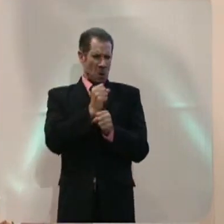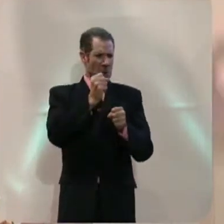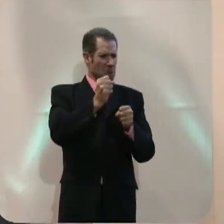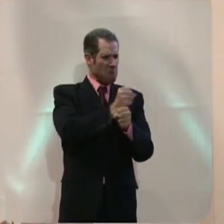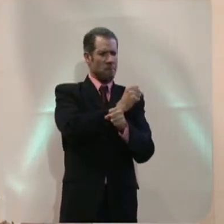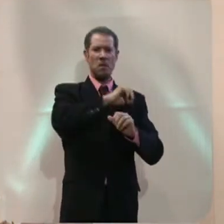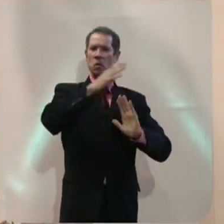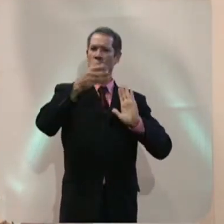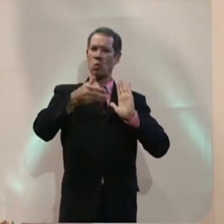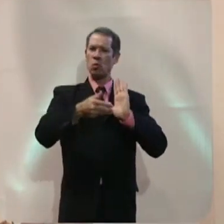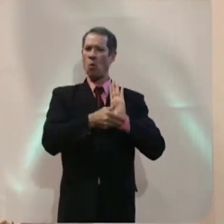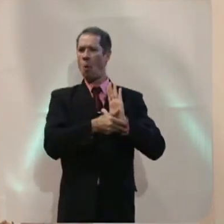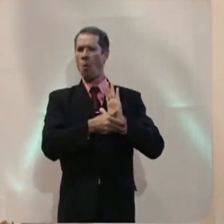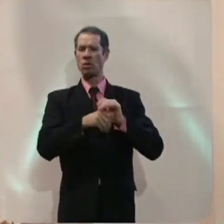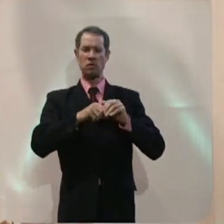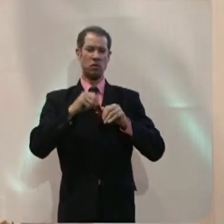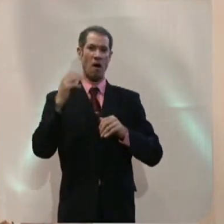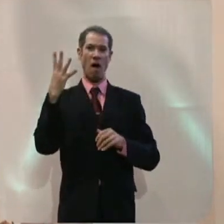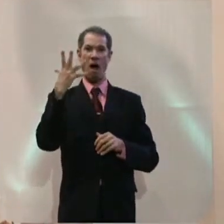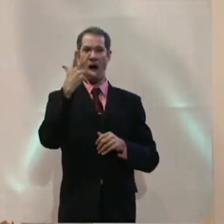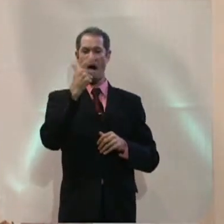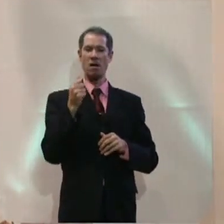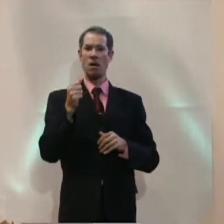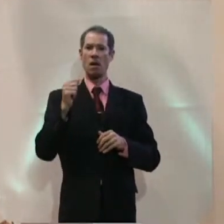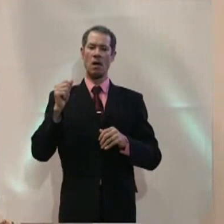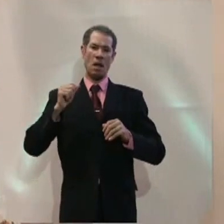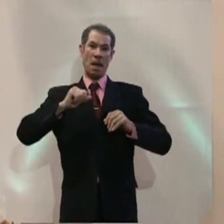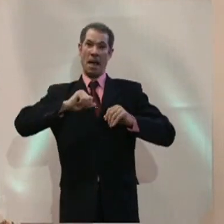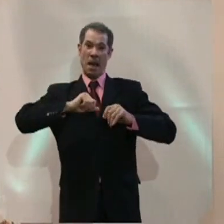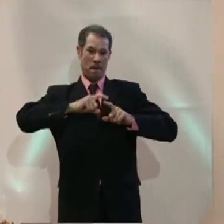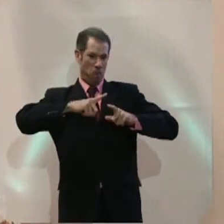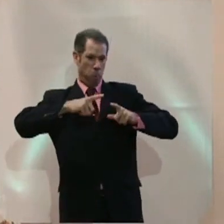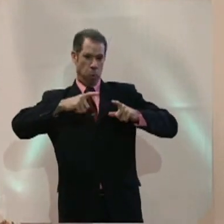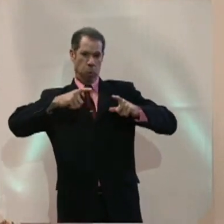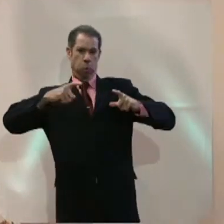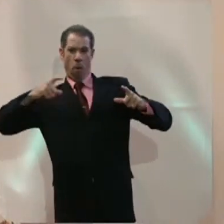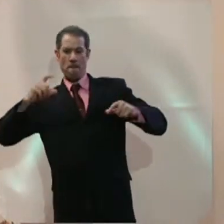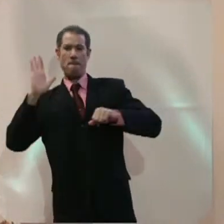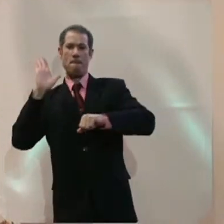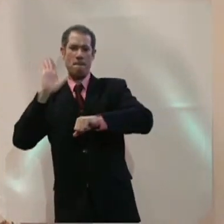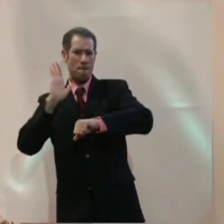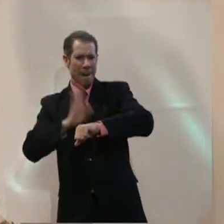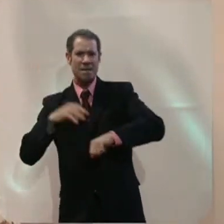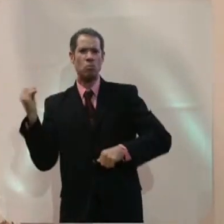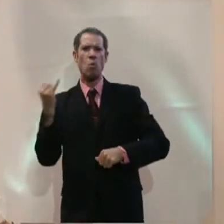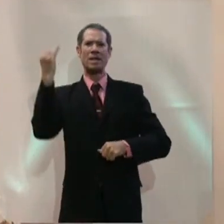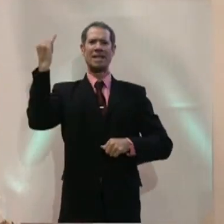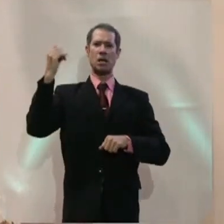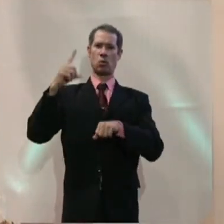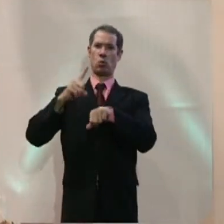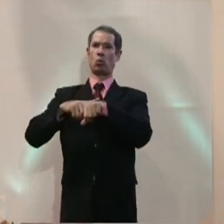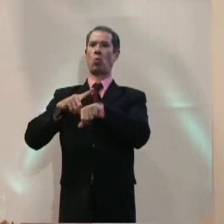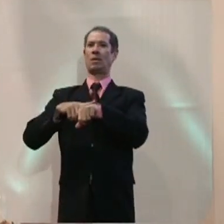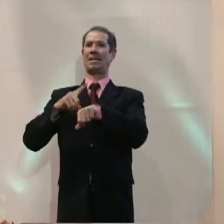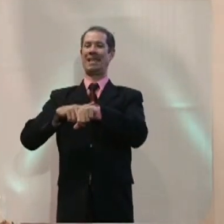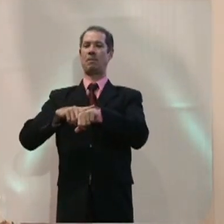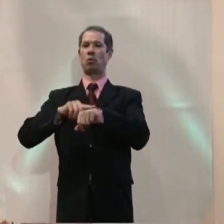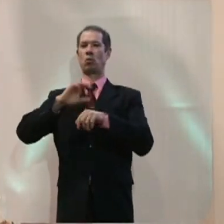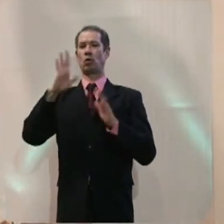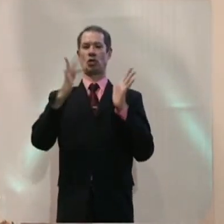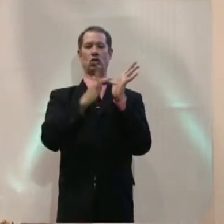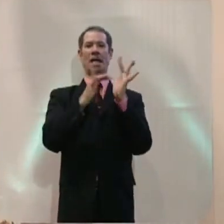com todo o seu esplendor. Mas a maior de todas as glórias daquele templo, porque foi ali que